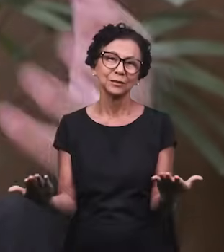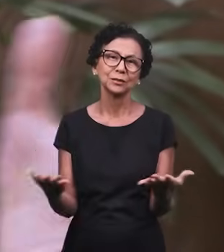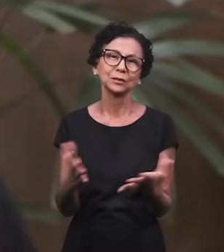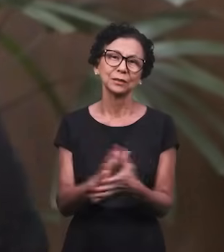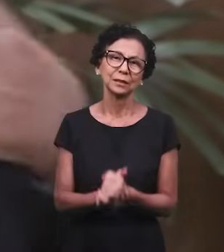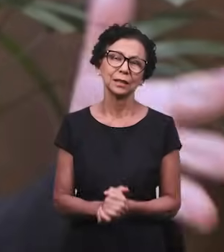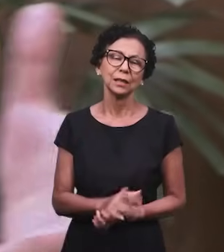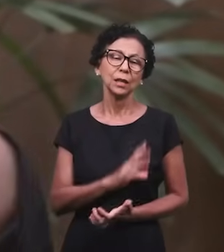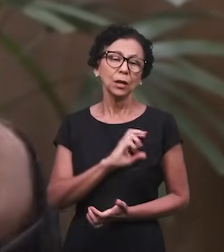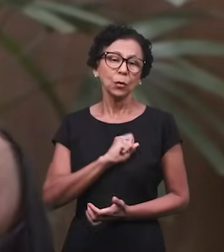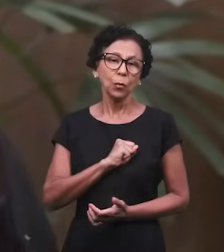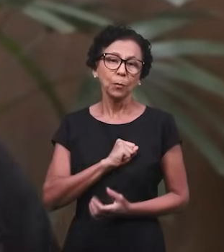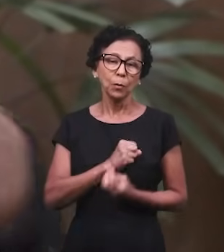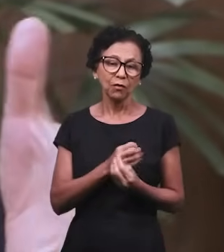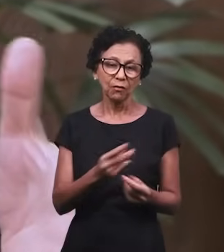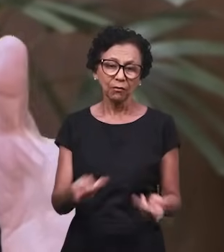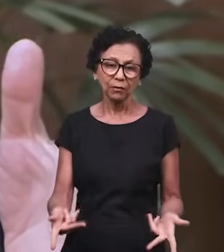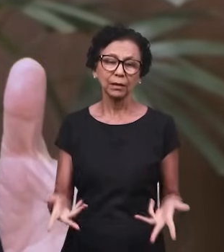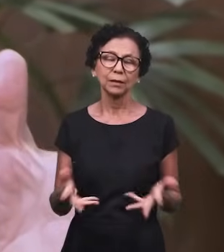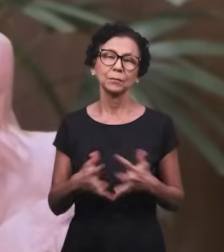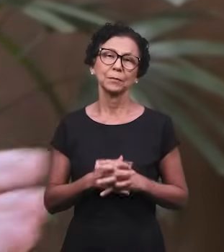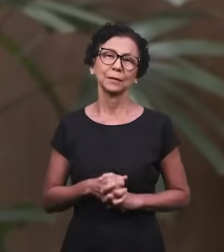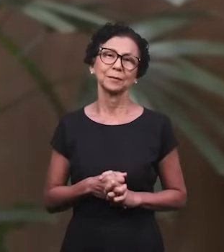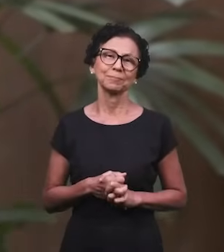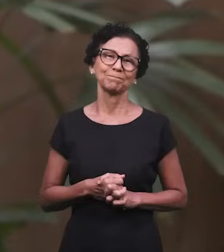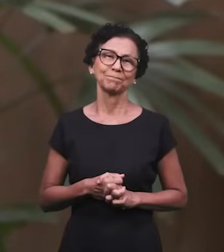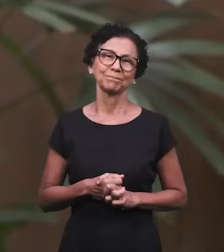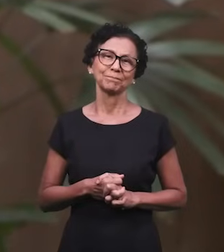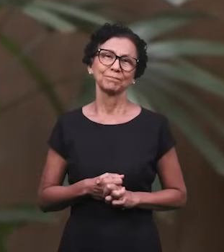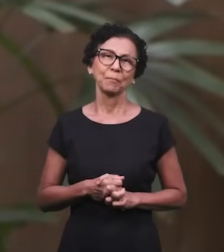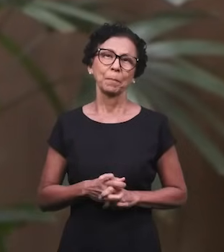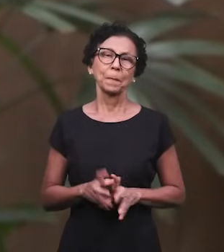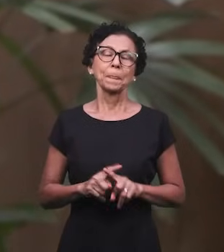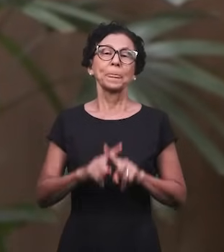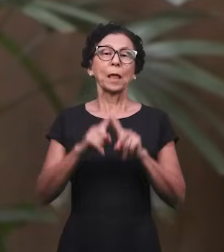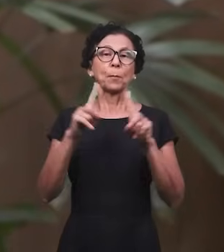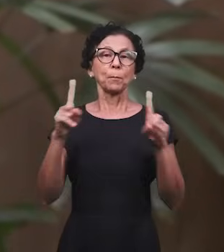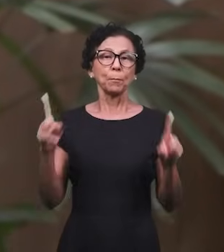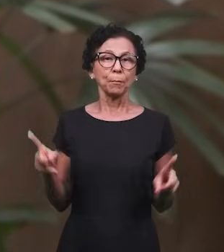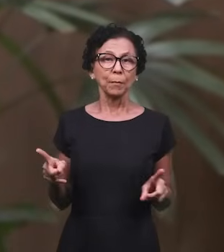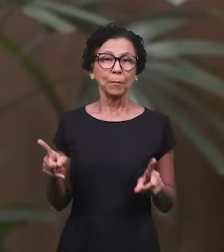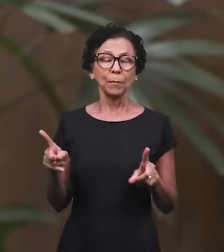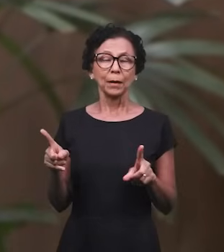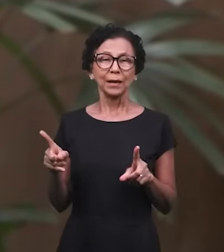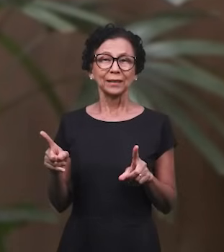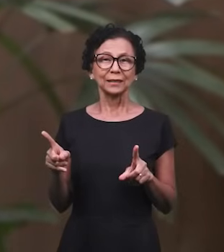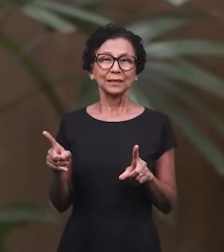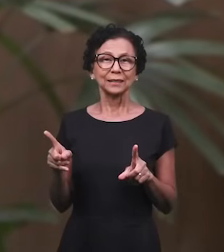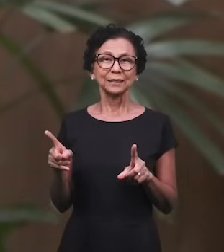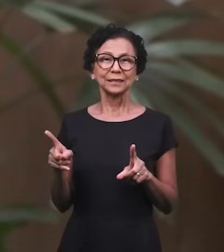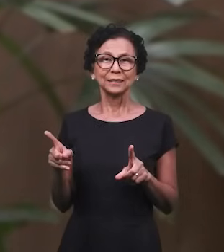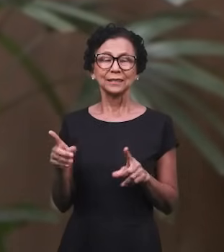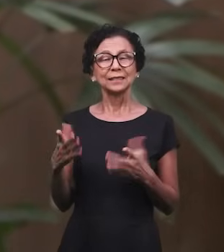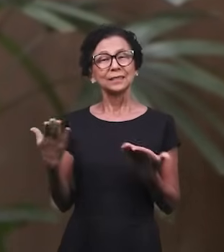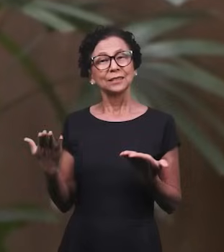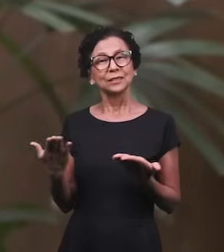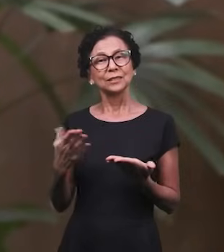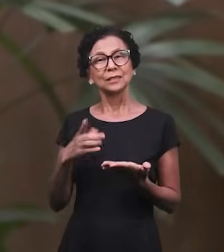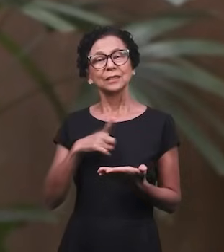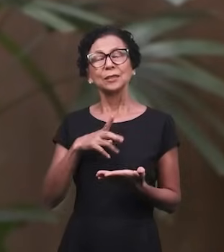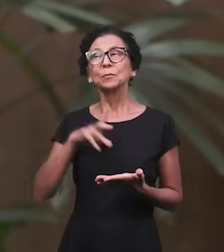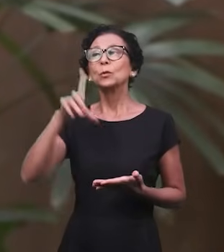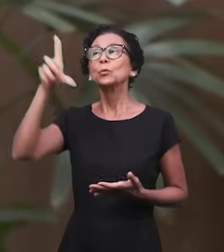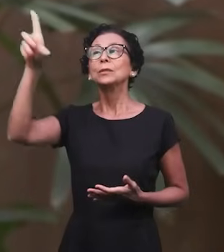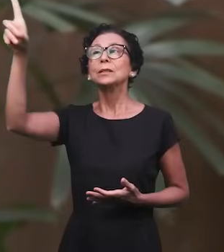nos atributos humanos nas coisas vai acabar mas existe o universo Redentor on que tudo é eterno que é a